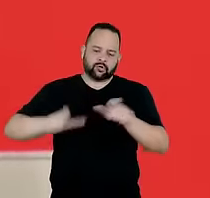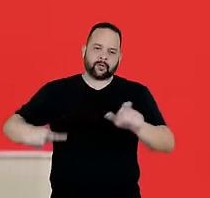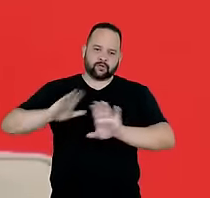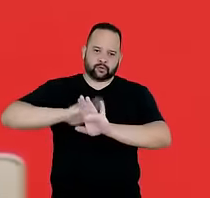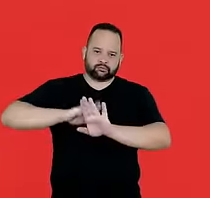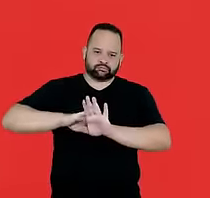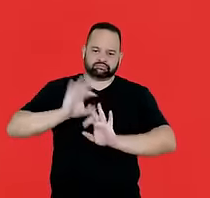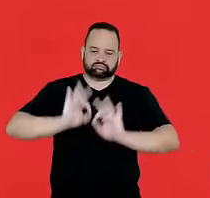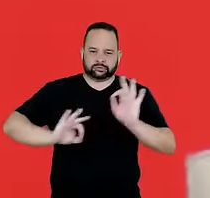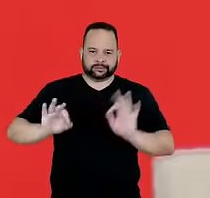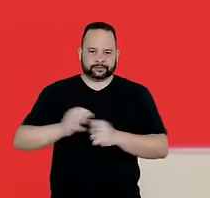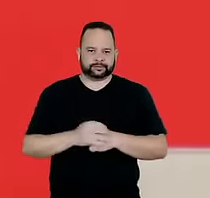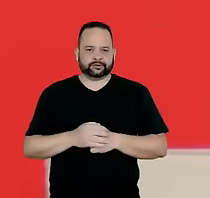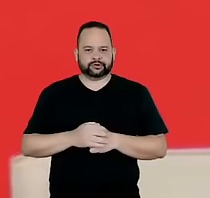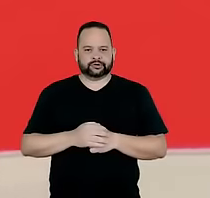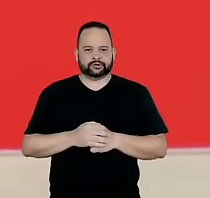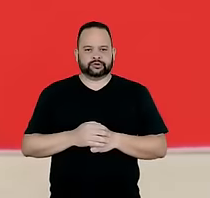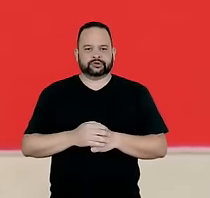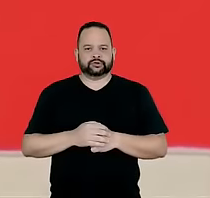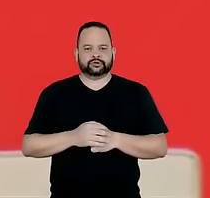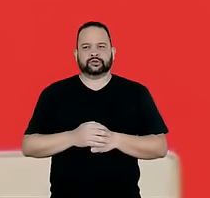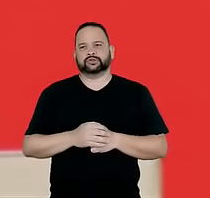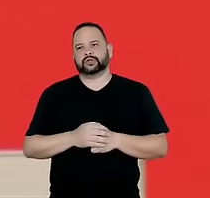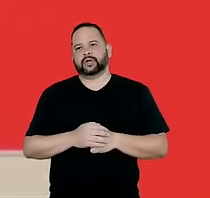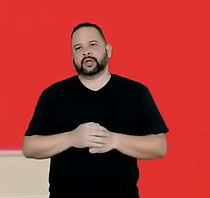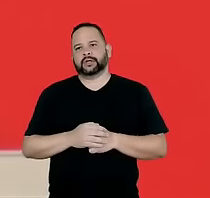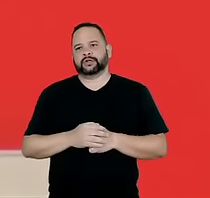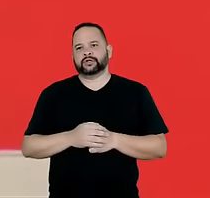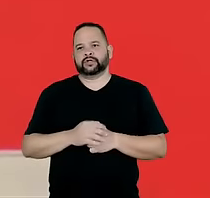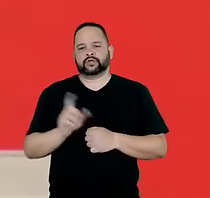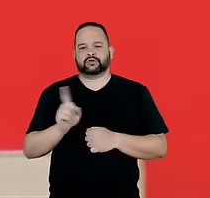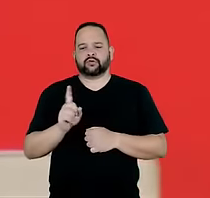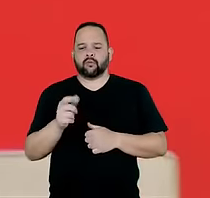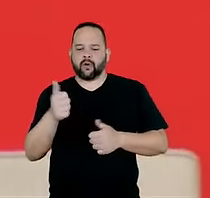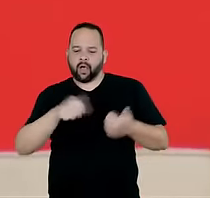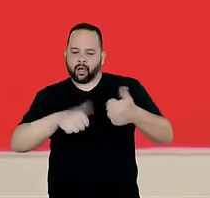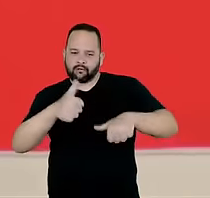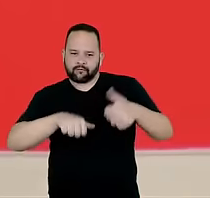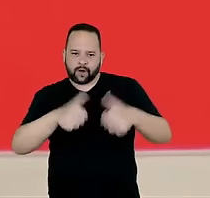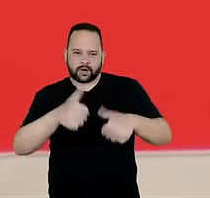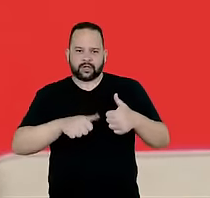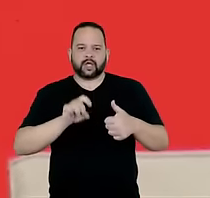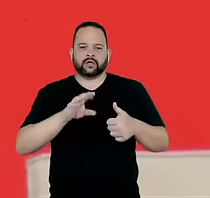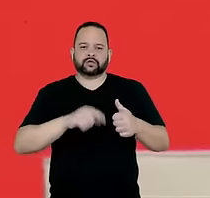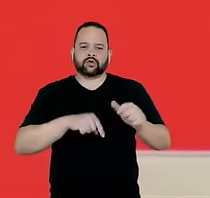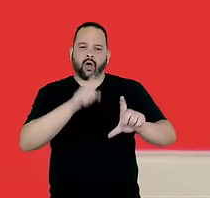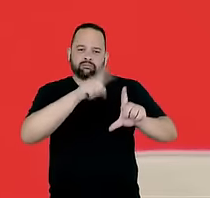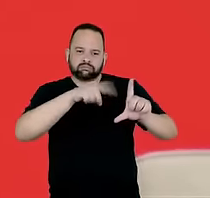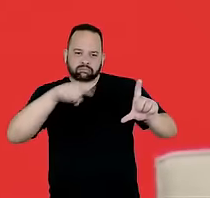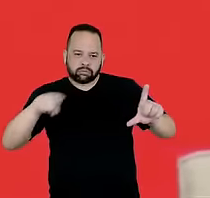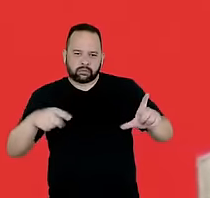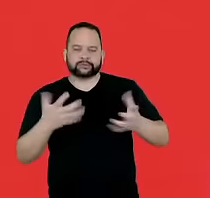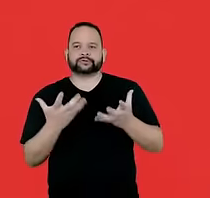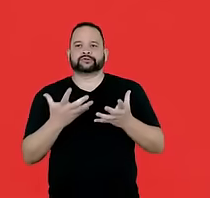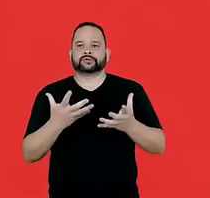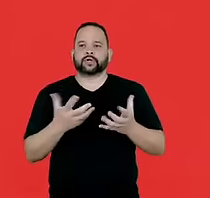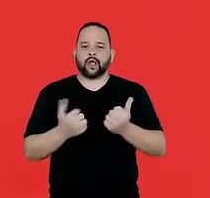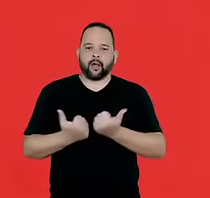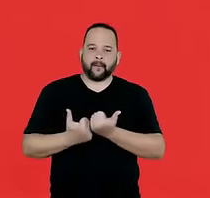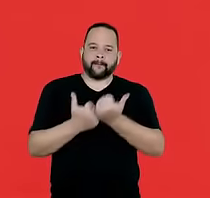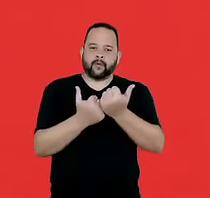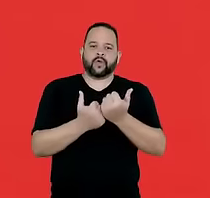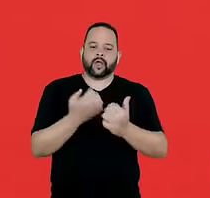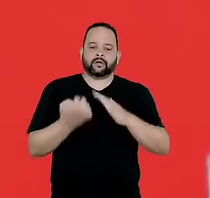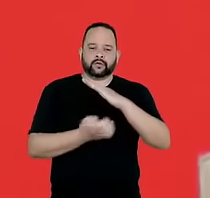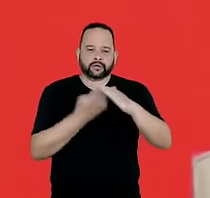simplesmente eh performance e cota a gente quer fazer muito mais pelos nossos parceiros né a gente quer trazer serviço quer trazer